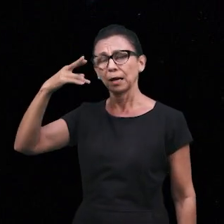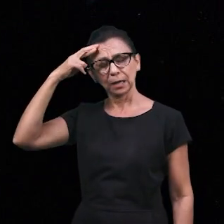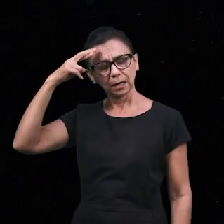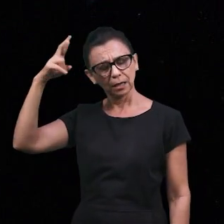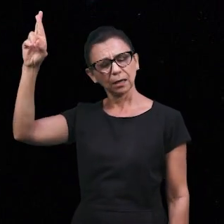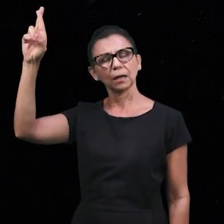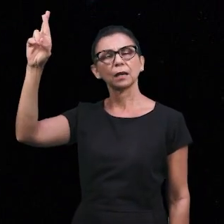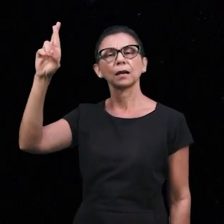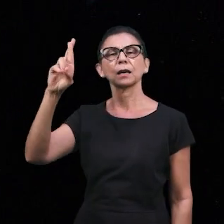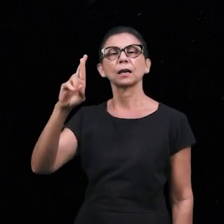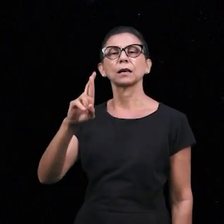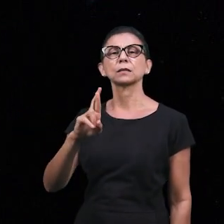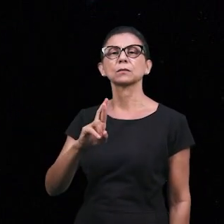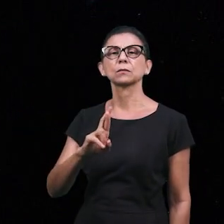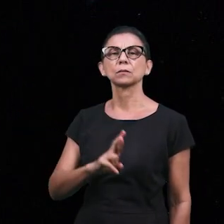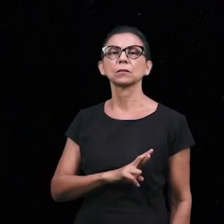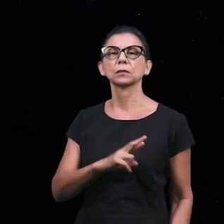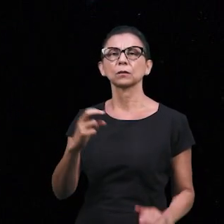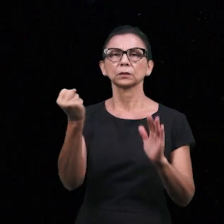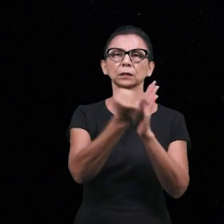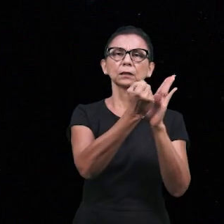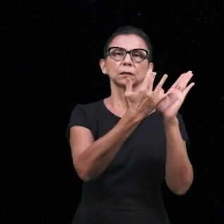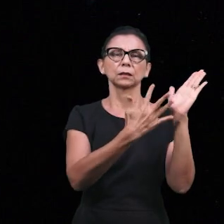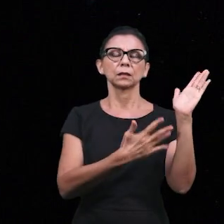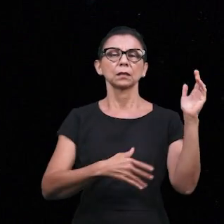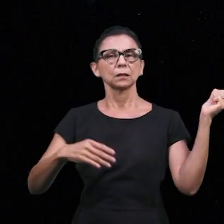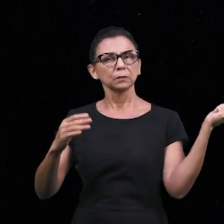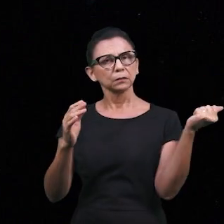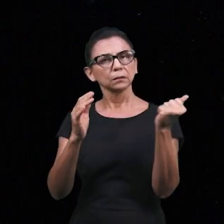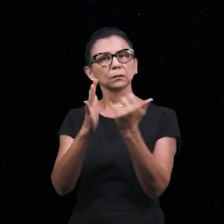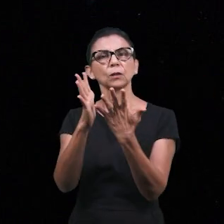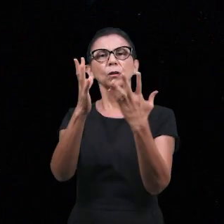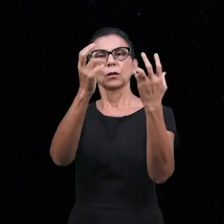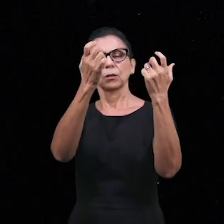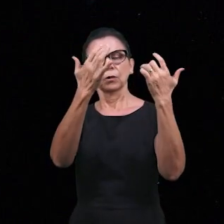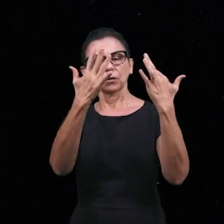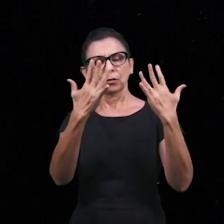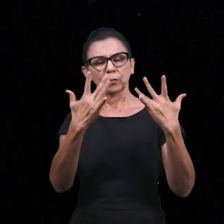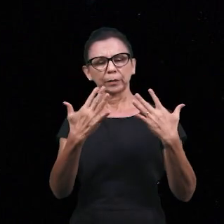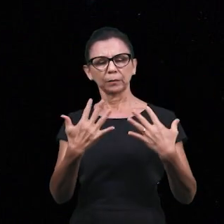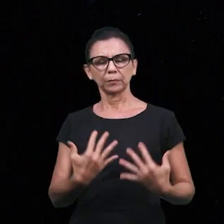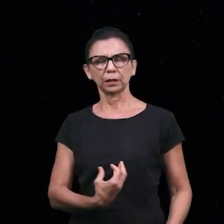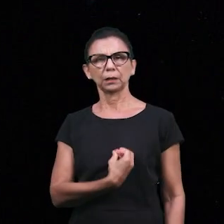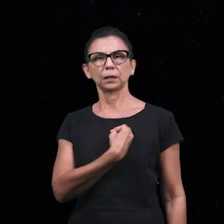dá, põe teu sangue sobre mim.